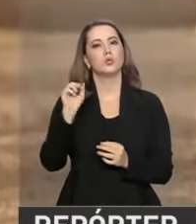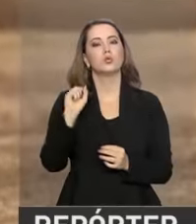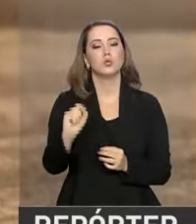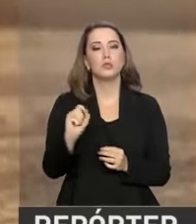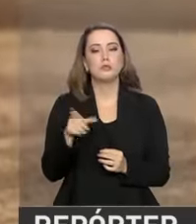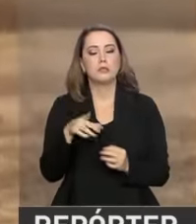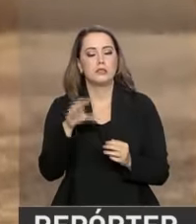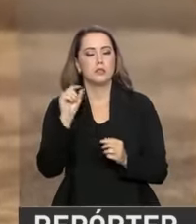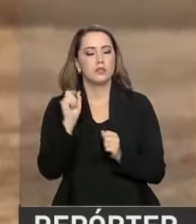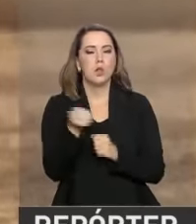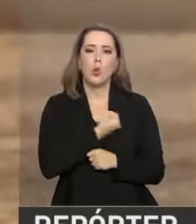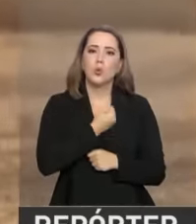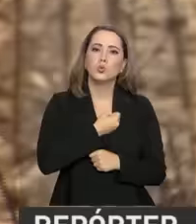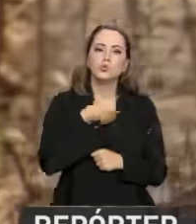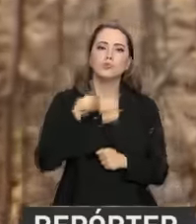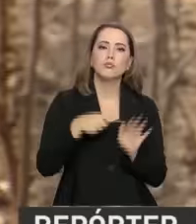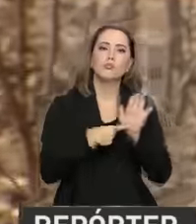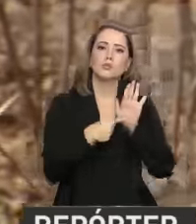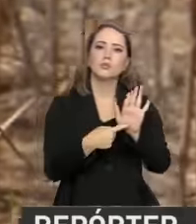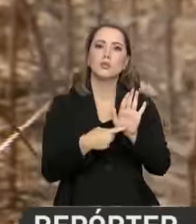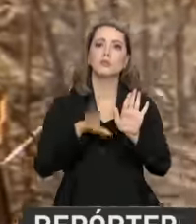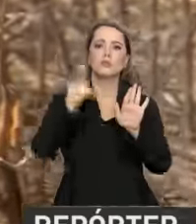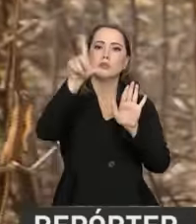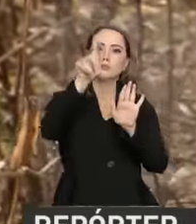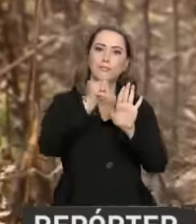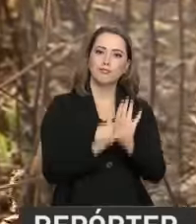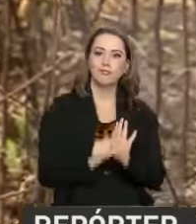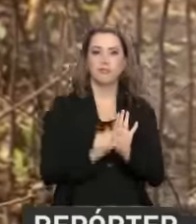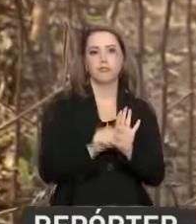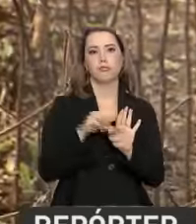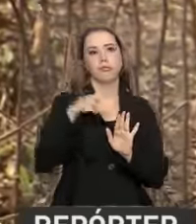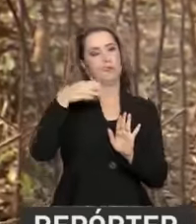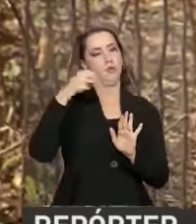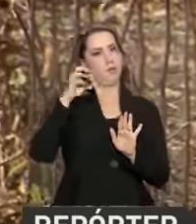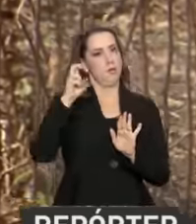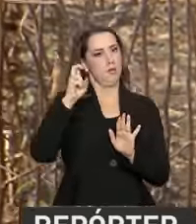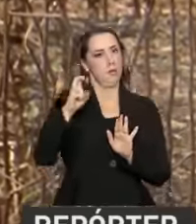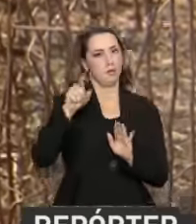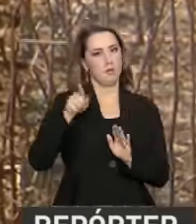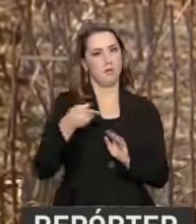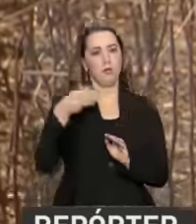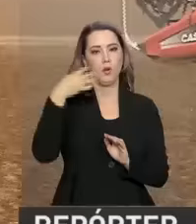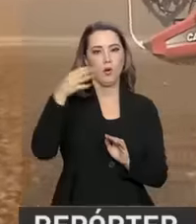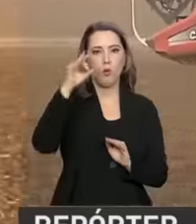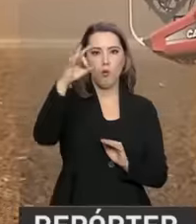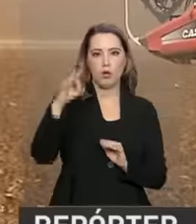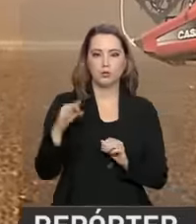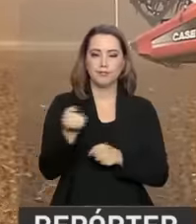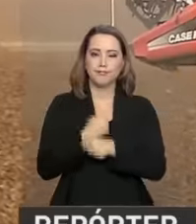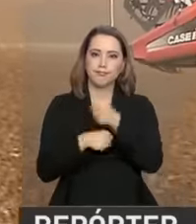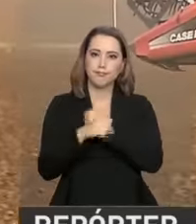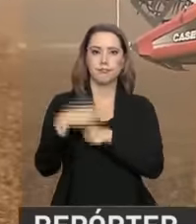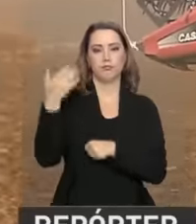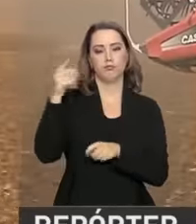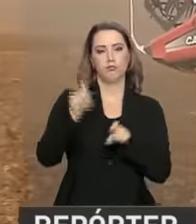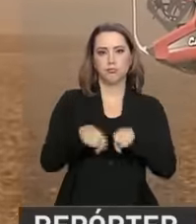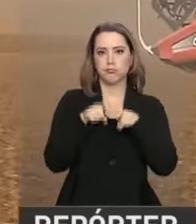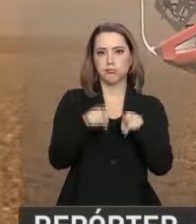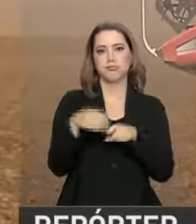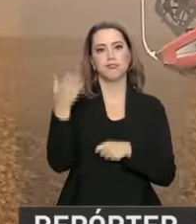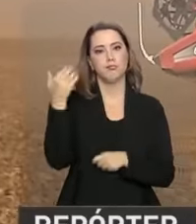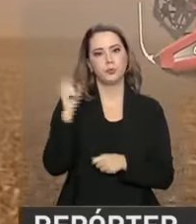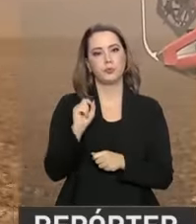a companhia Nacional de abastecimento mostram redução de 5,4 por em relação à safra anterior as